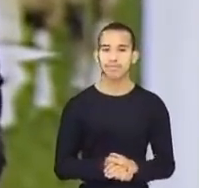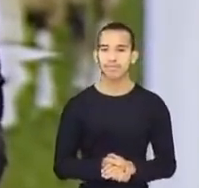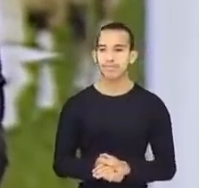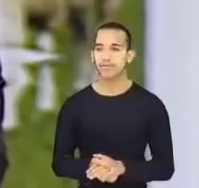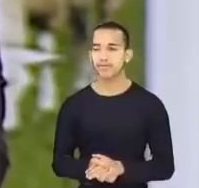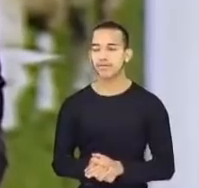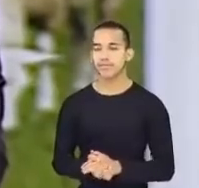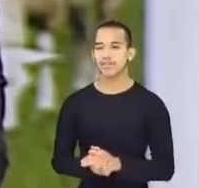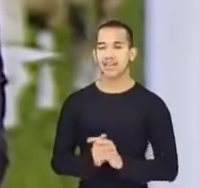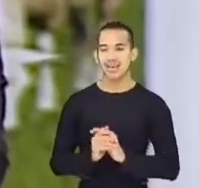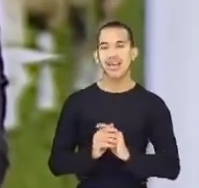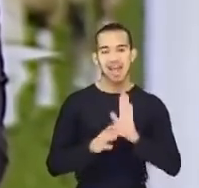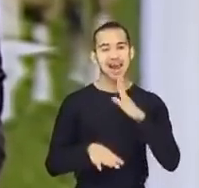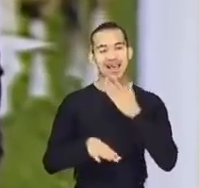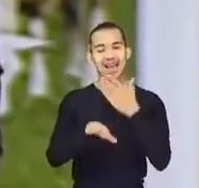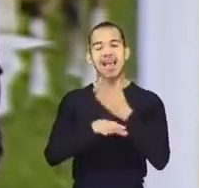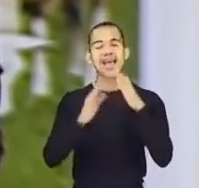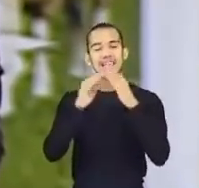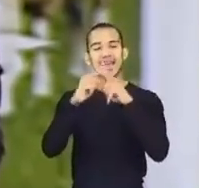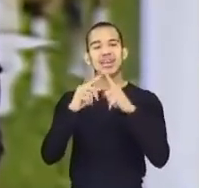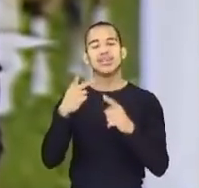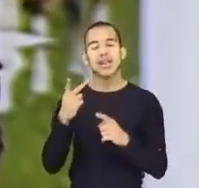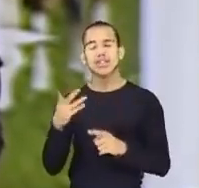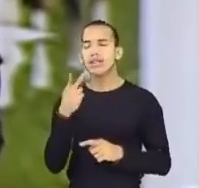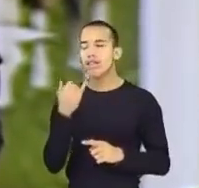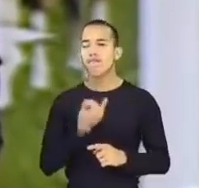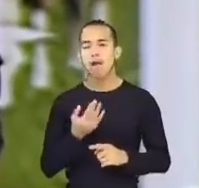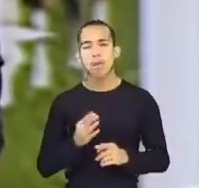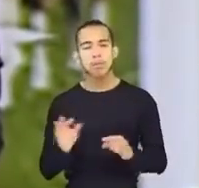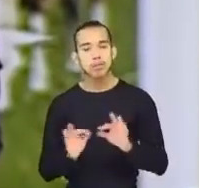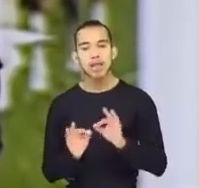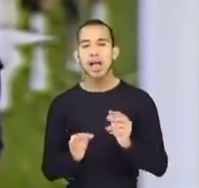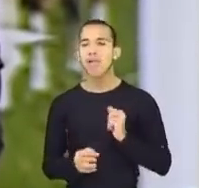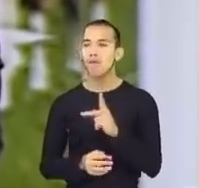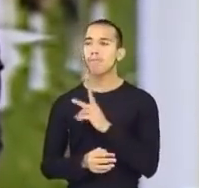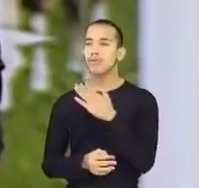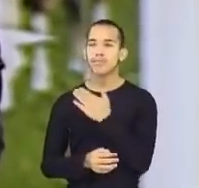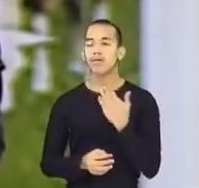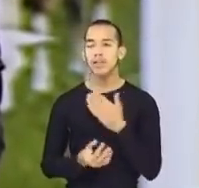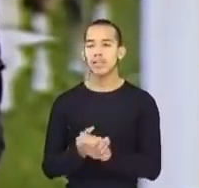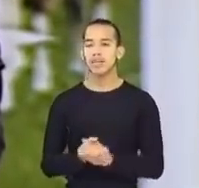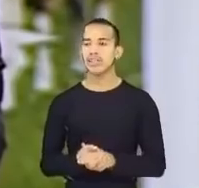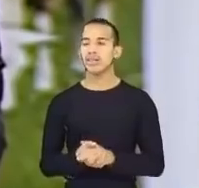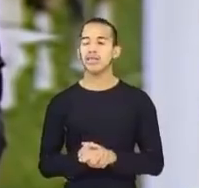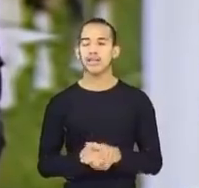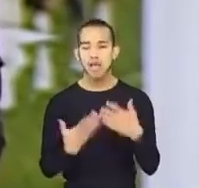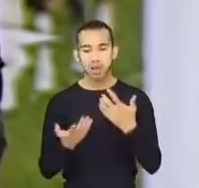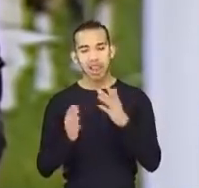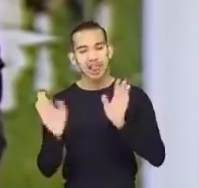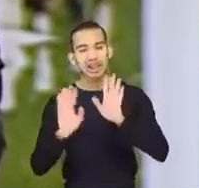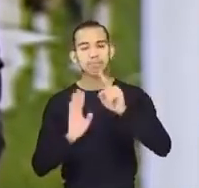Ela é a velhinha dele, do bispo Francisco, meu irmão. Ô, bispo, você não falou nada. O apóstolo morreu, ninguém falou. Eu queria despedir